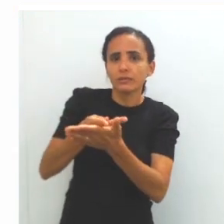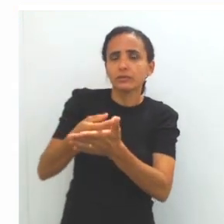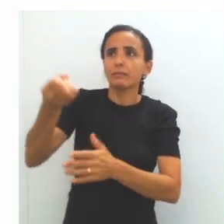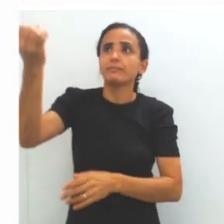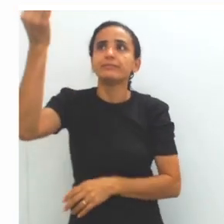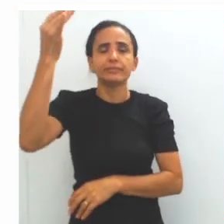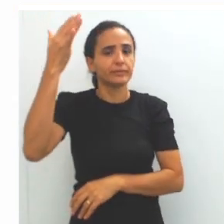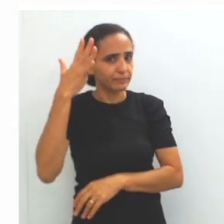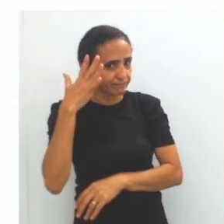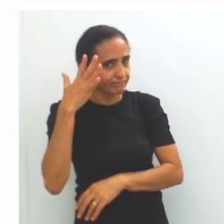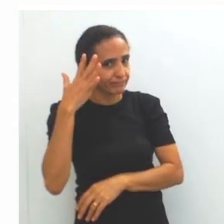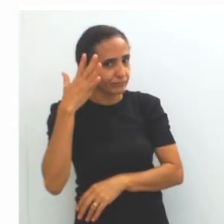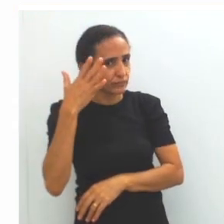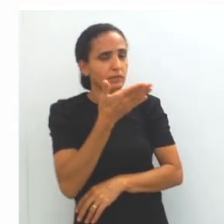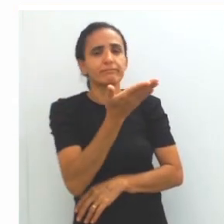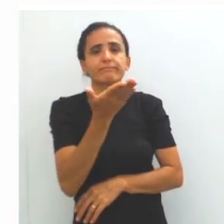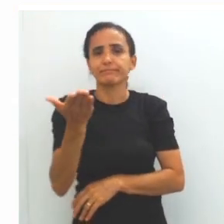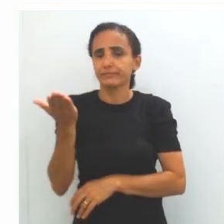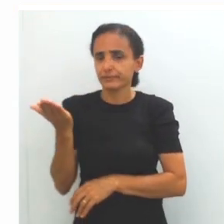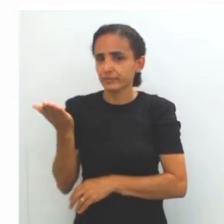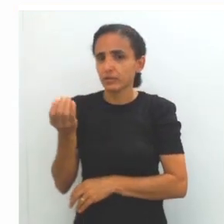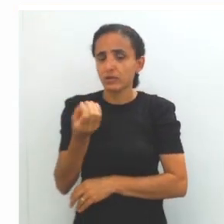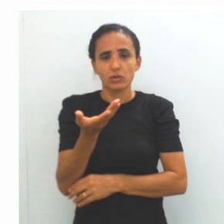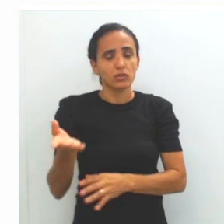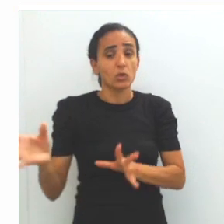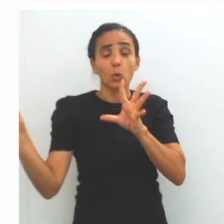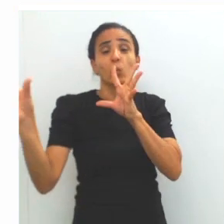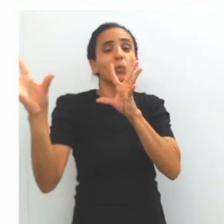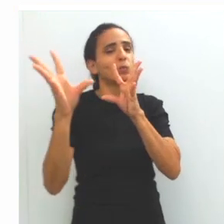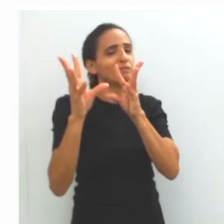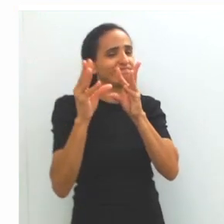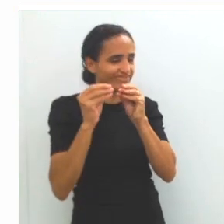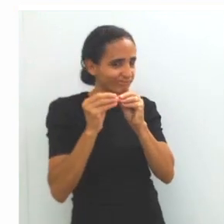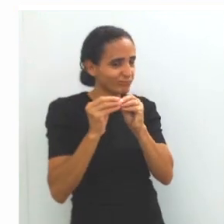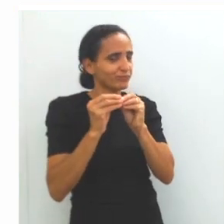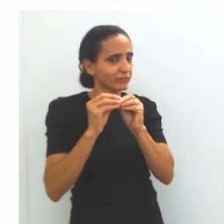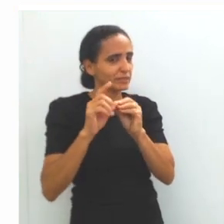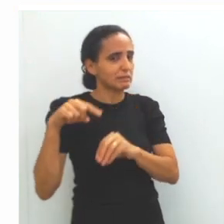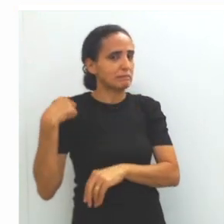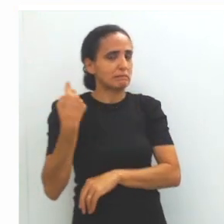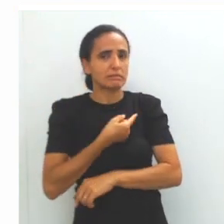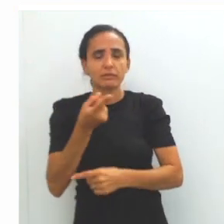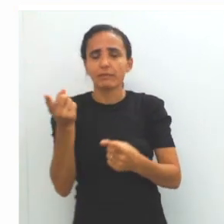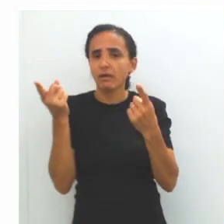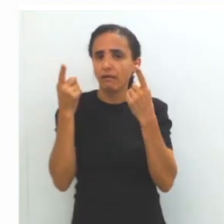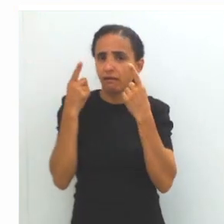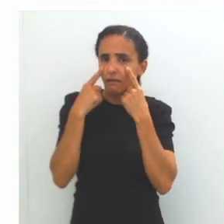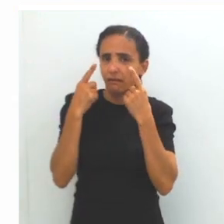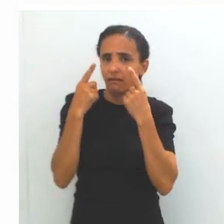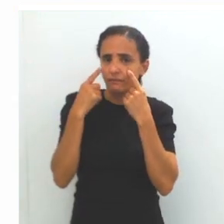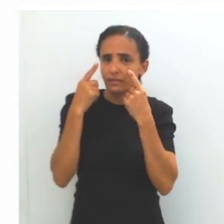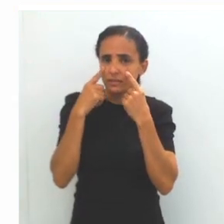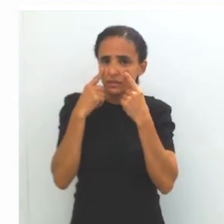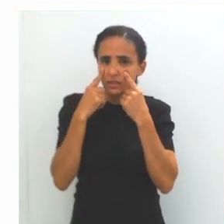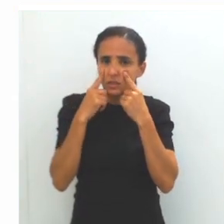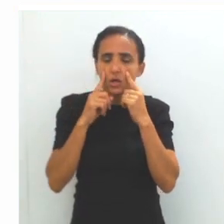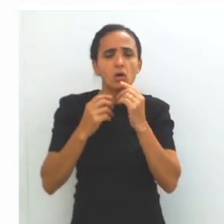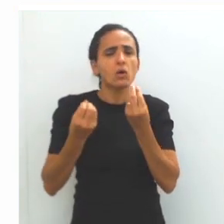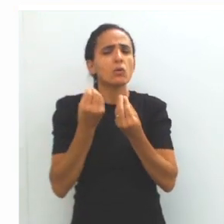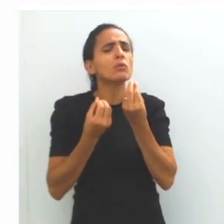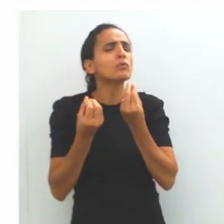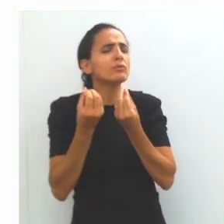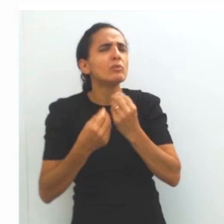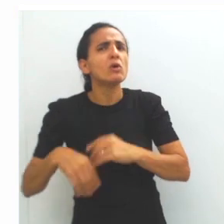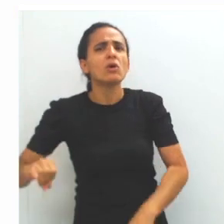impulsos elétricos. Então, resumindo, a gente tem o olho e a sua